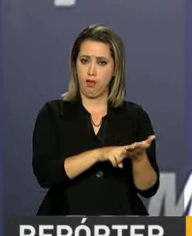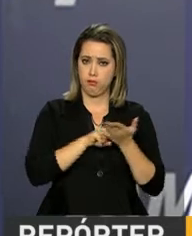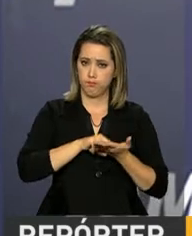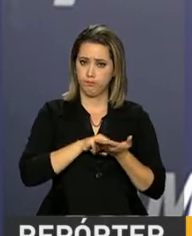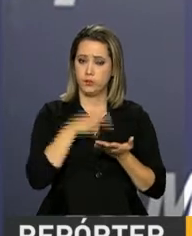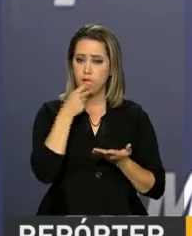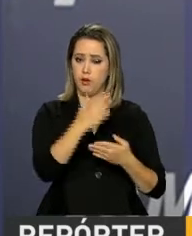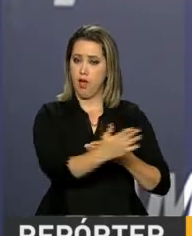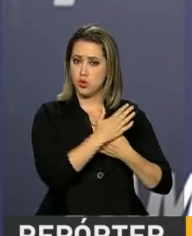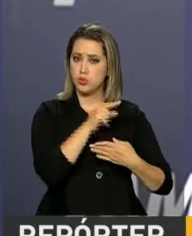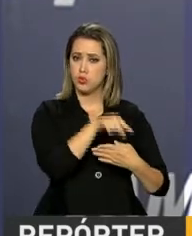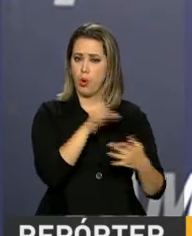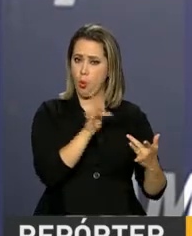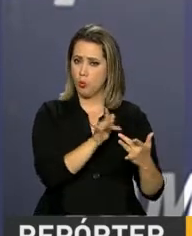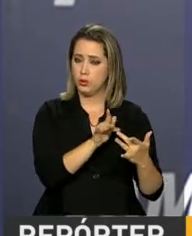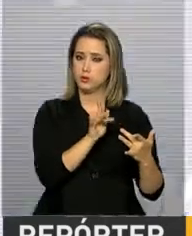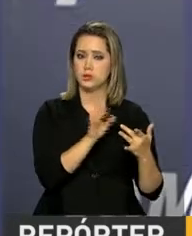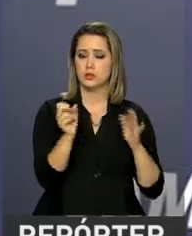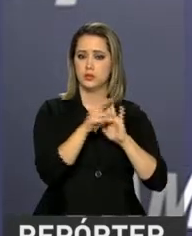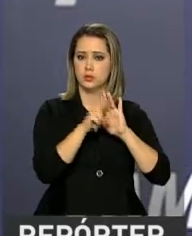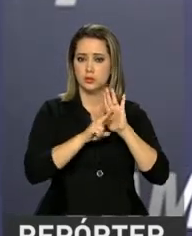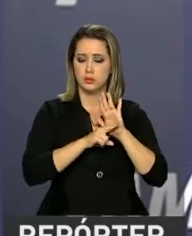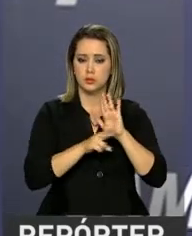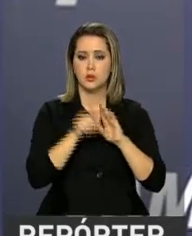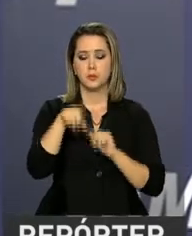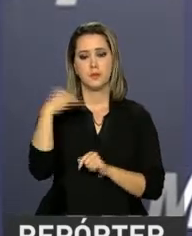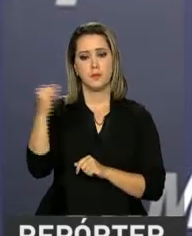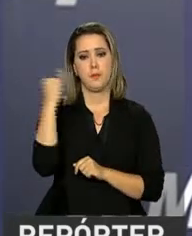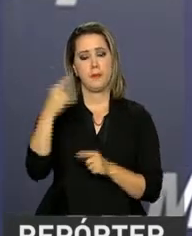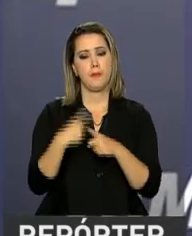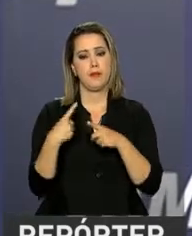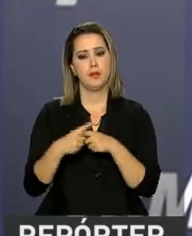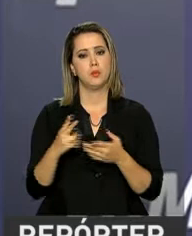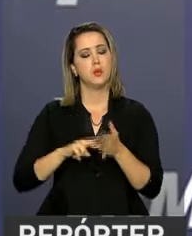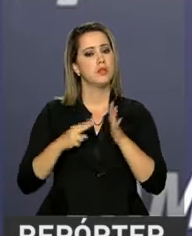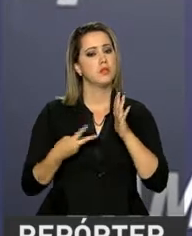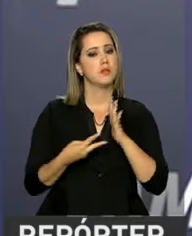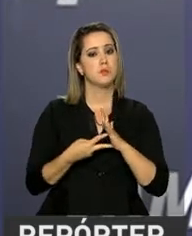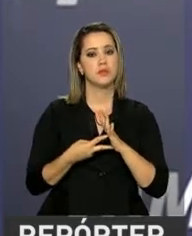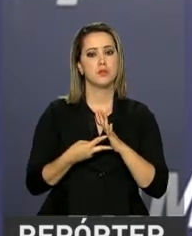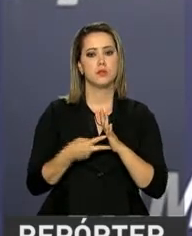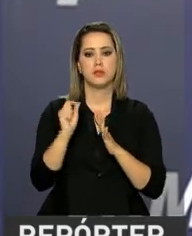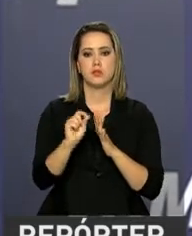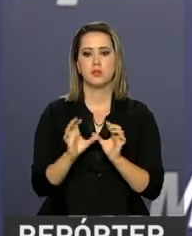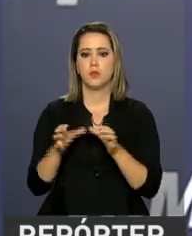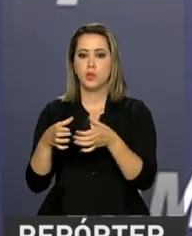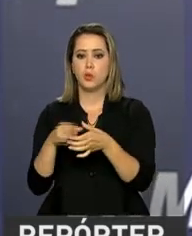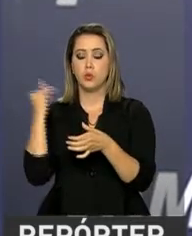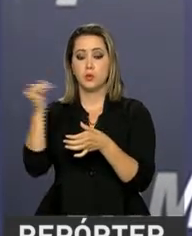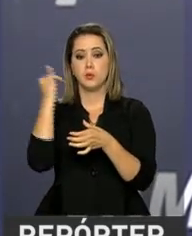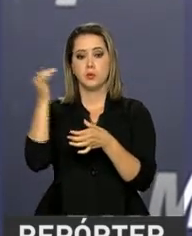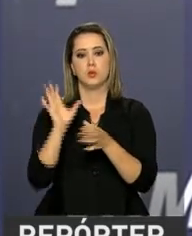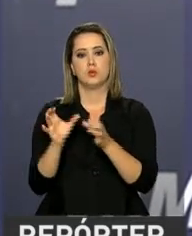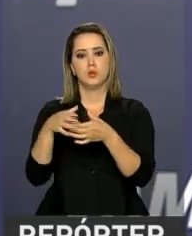dando um apoio forte à agenda de reformas no Brasil. Isso é importante, porque significa uma parte